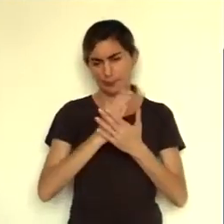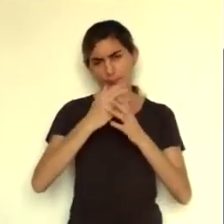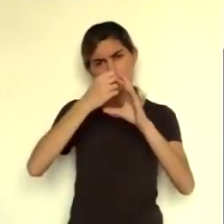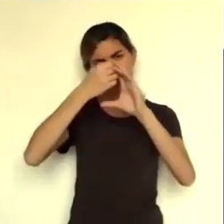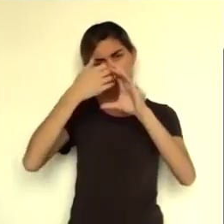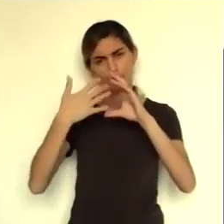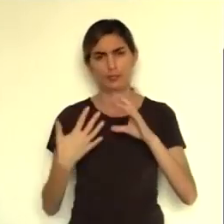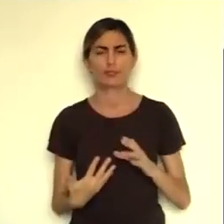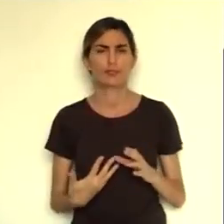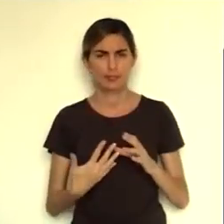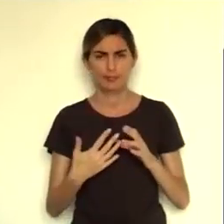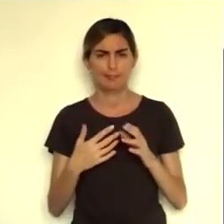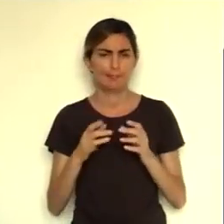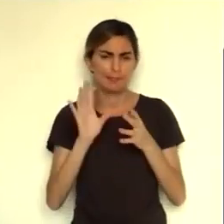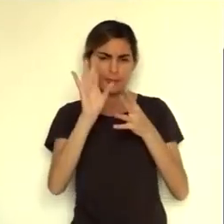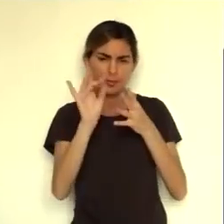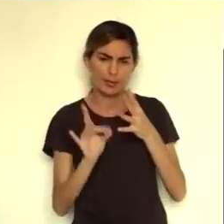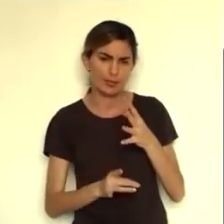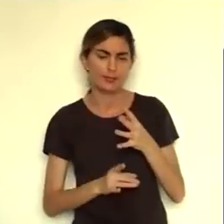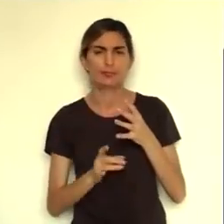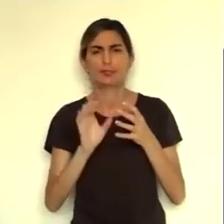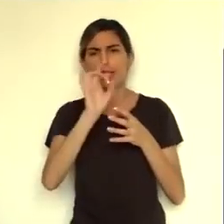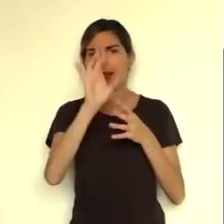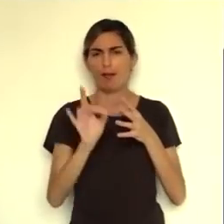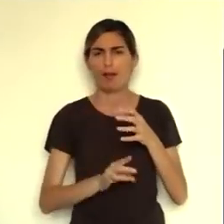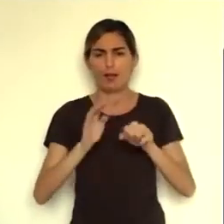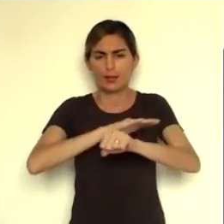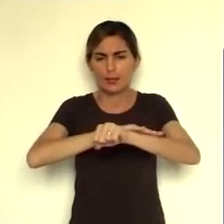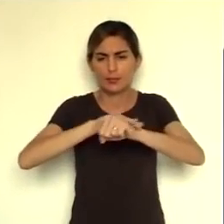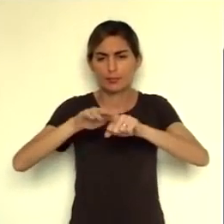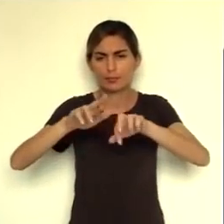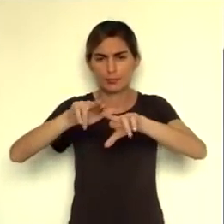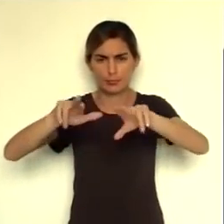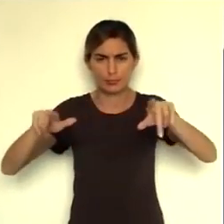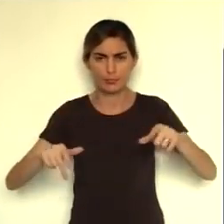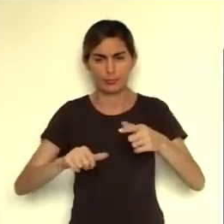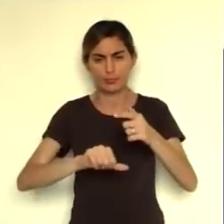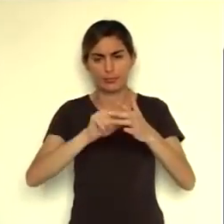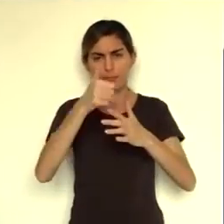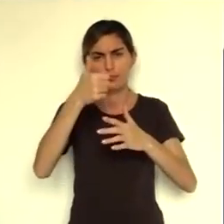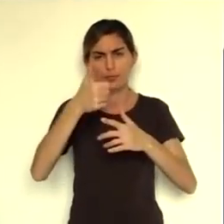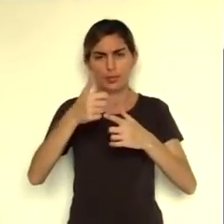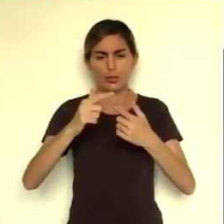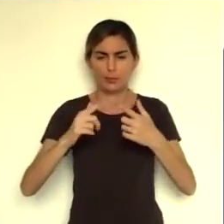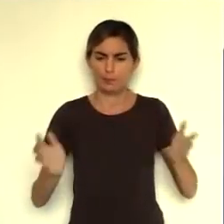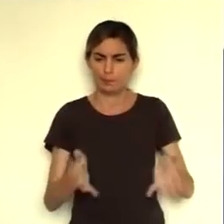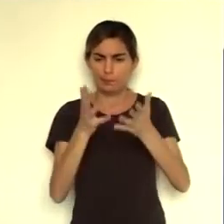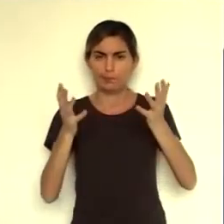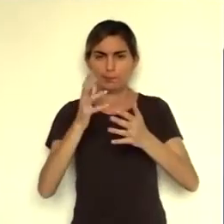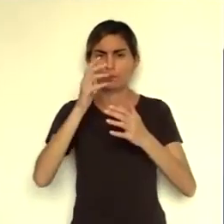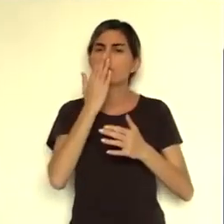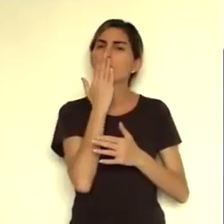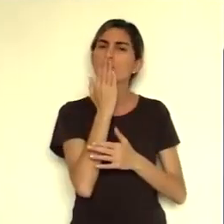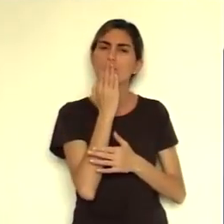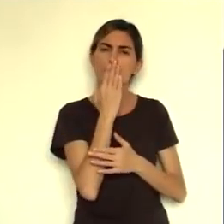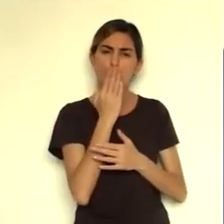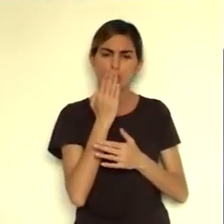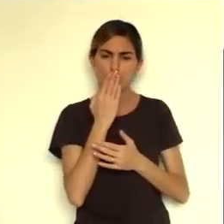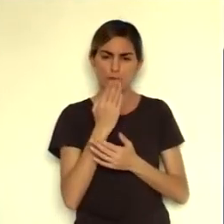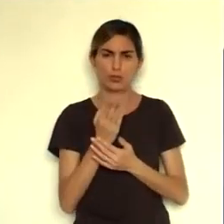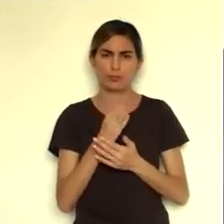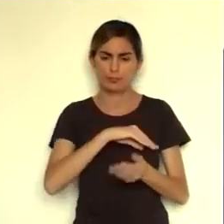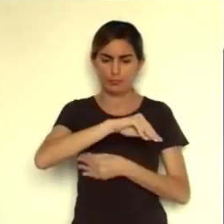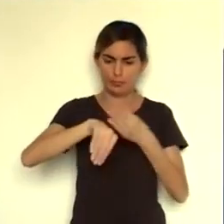alguns aspectos peculiares a cada etnia dessa. O primeiro é a contribuição dos indígenas